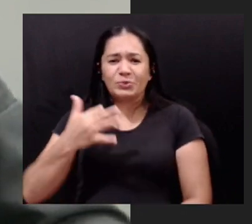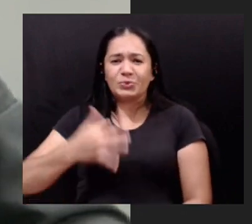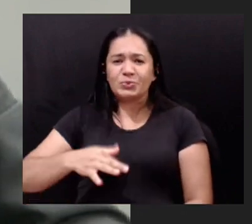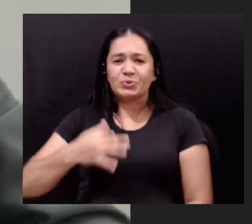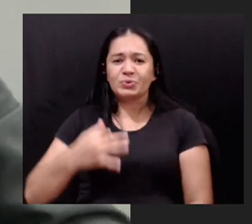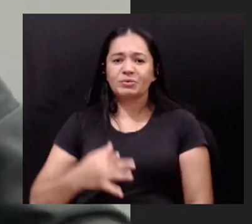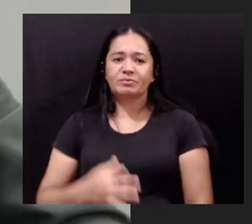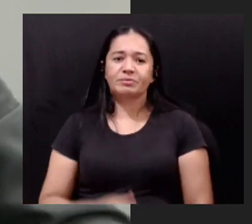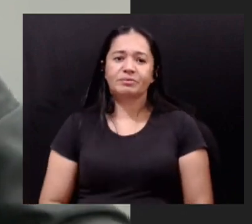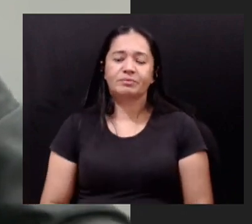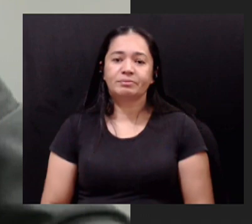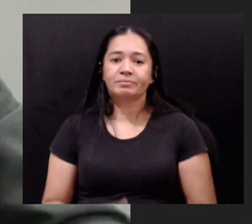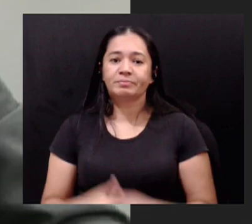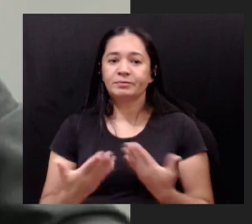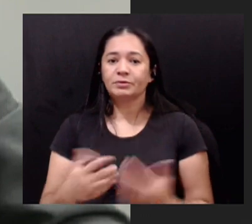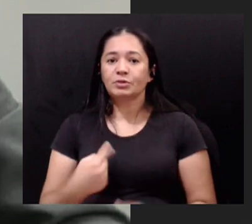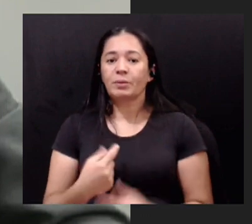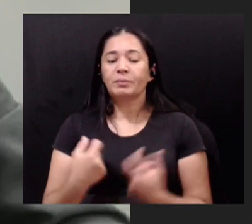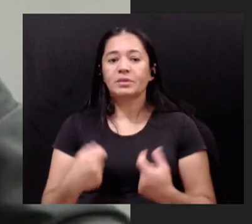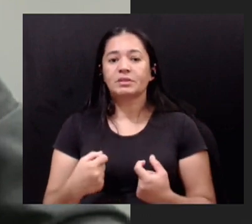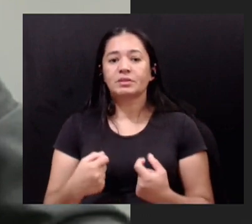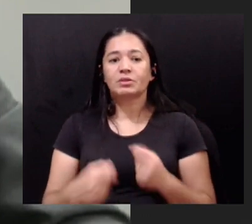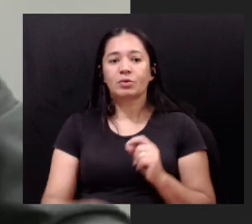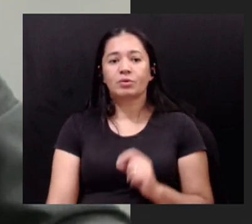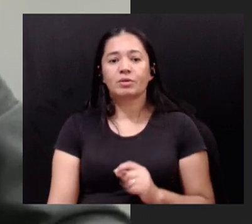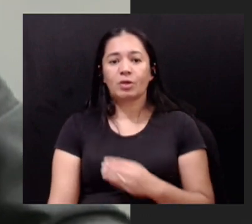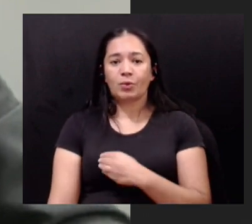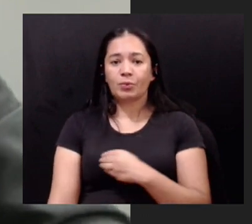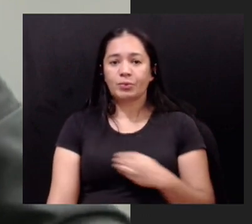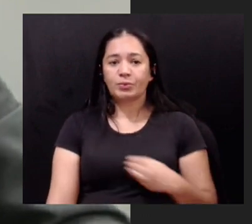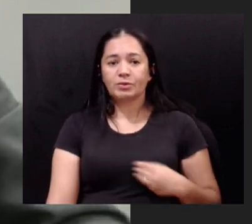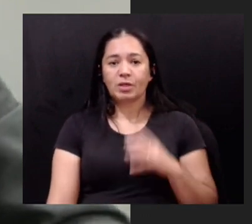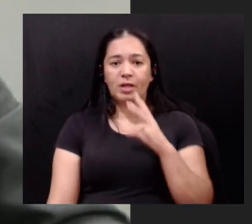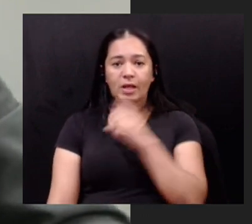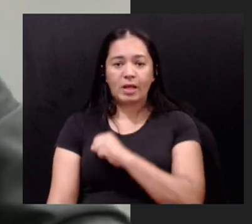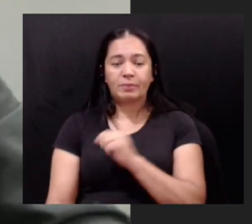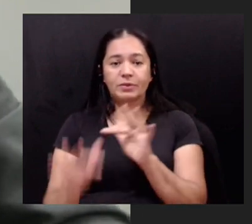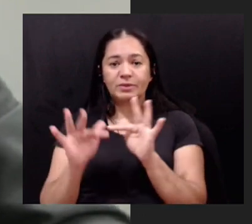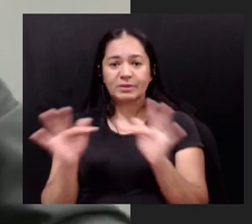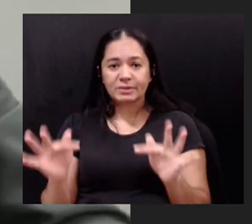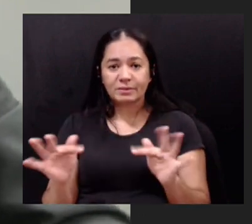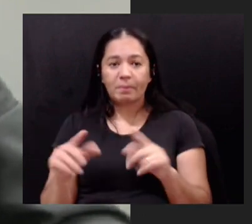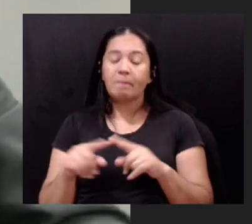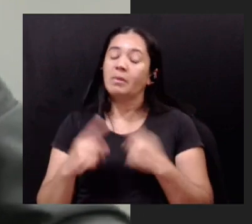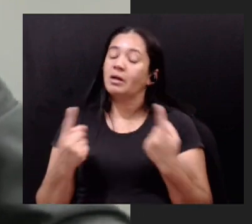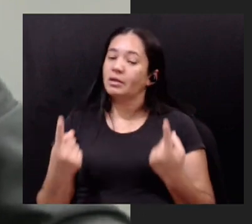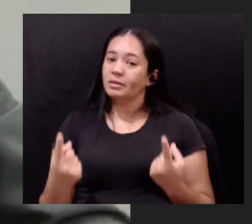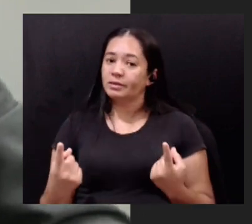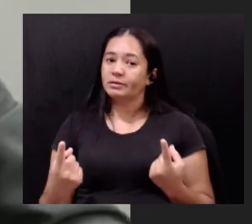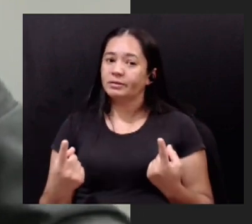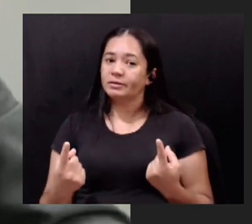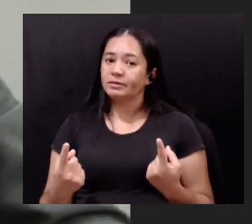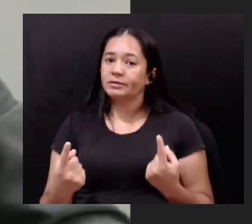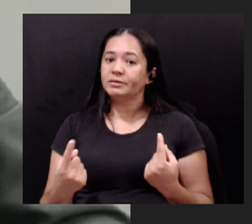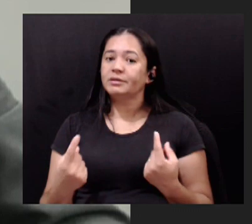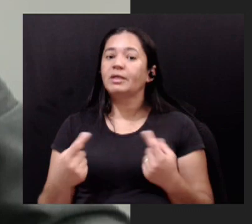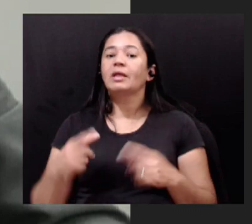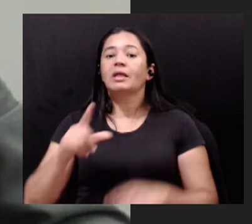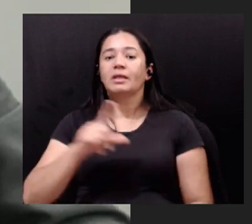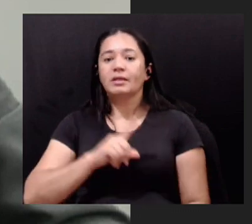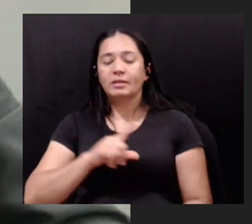a gente precisa só, um exame rápido e simples, mas não isento de complicações,